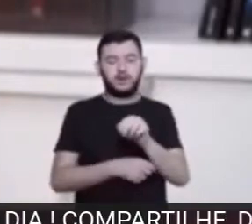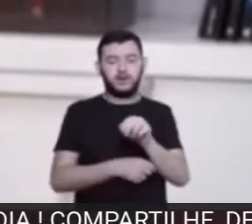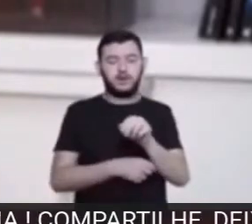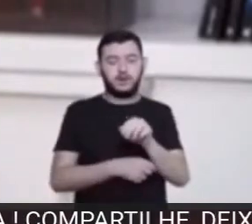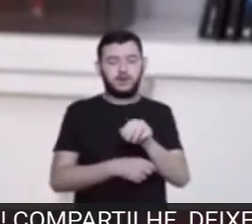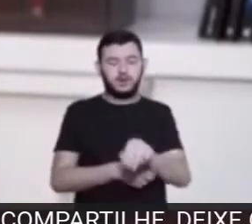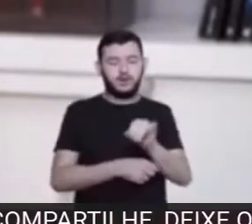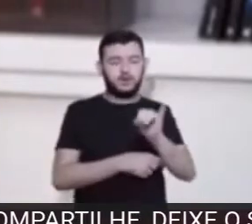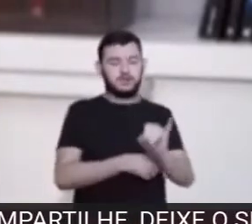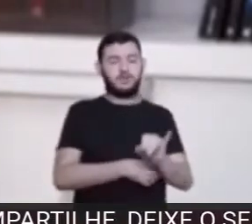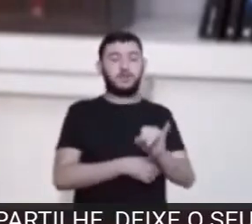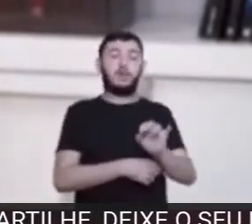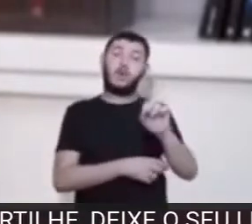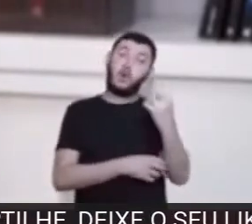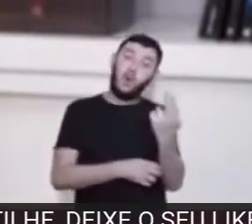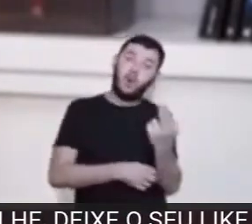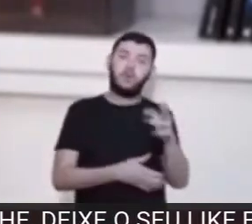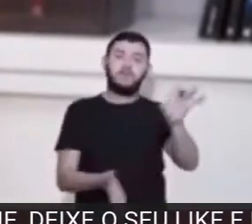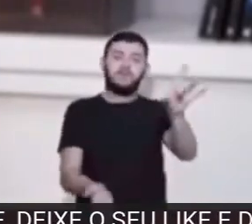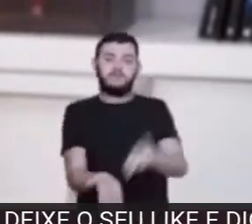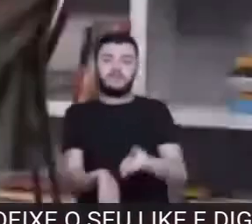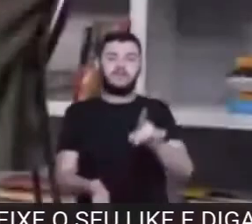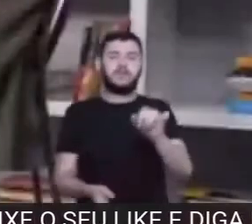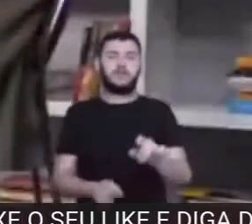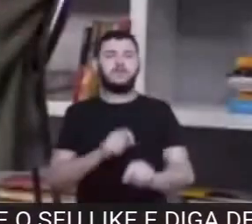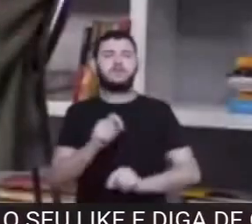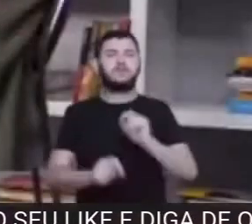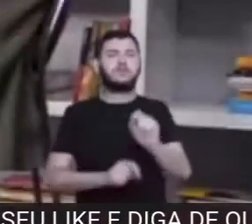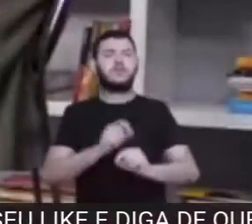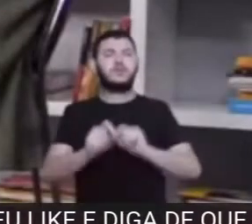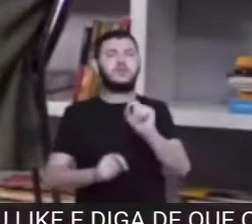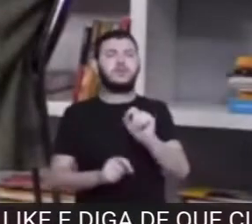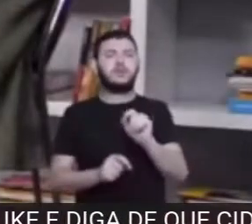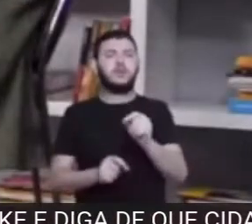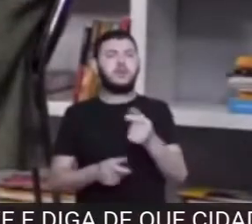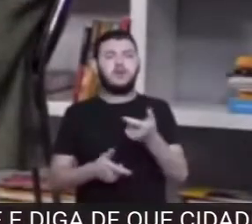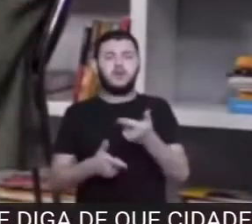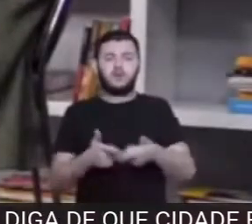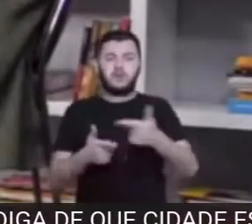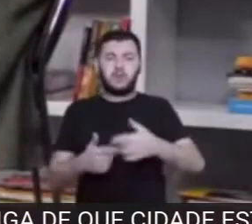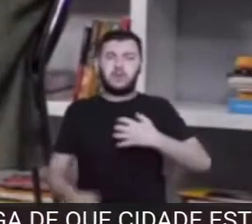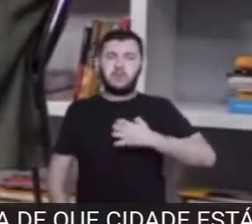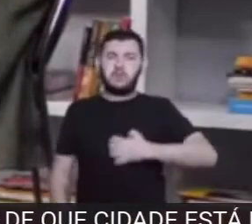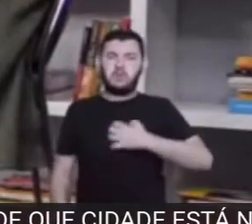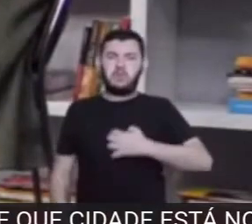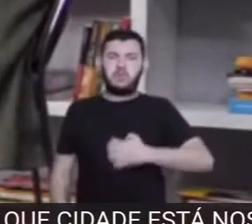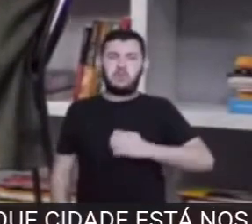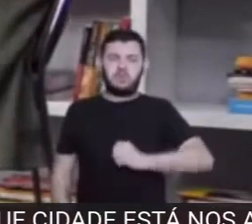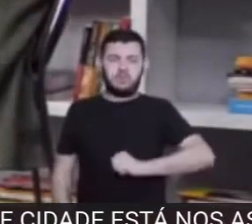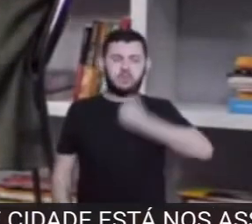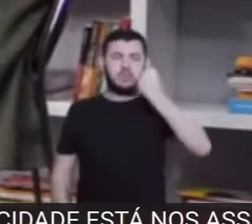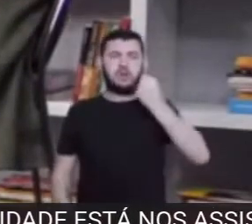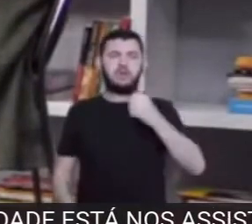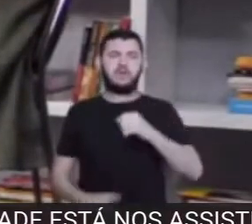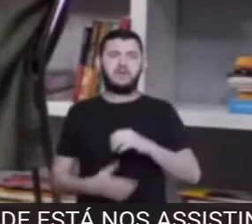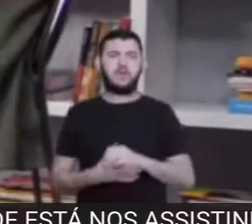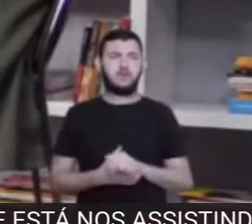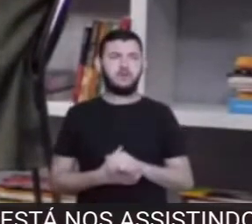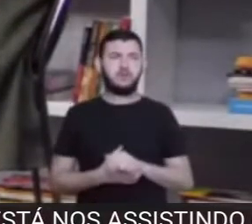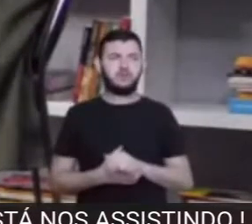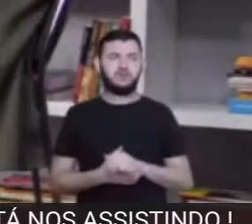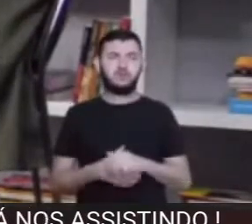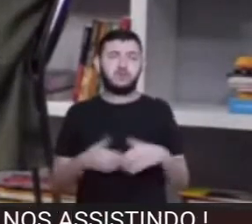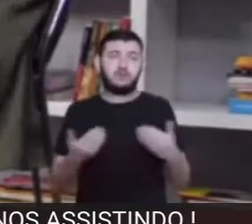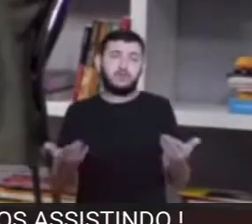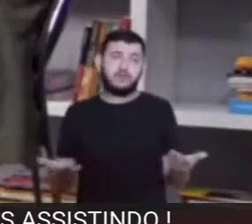ou efetivamente é uma coisa de raiva, de ódio pela derrota. Não medo de um certo exemplo derrota. De oposição. Não medo